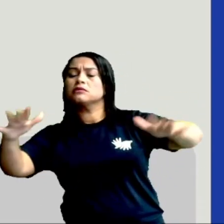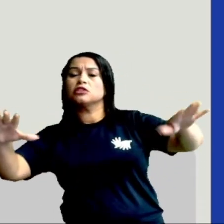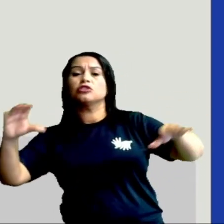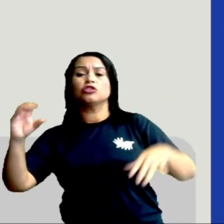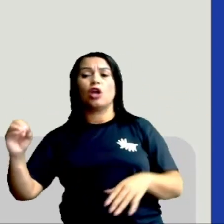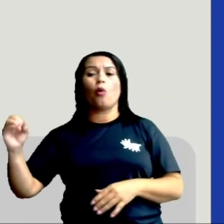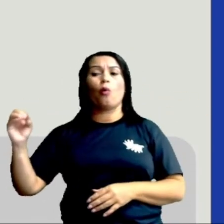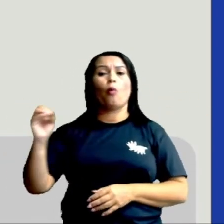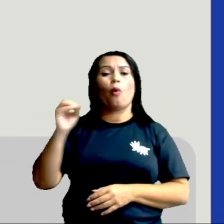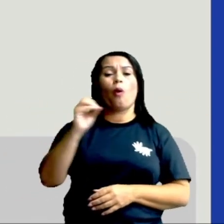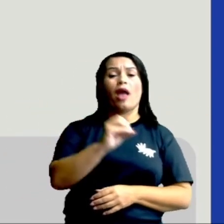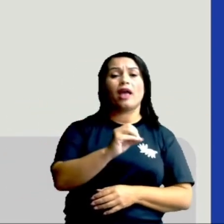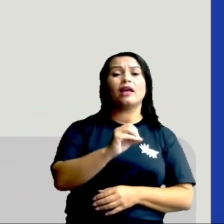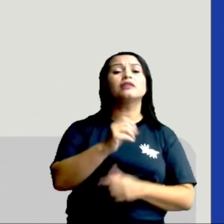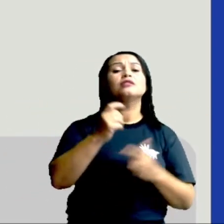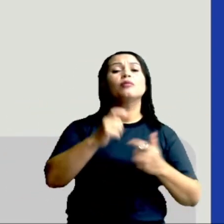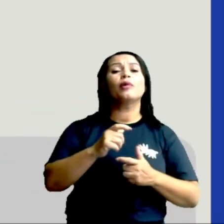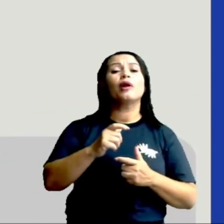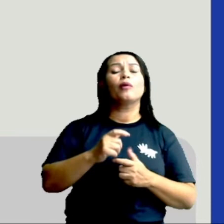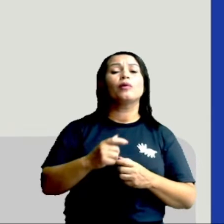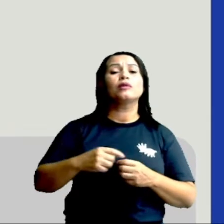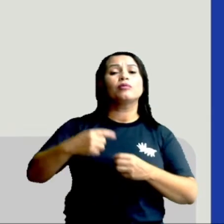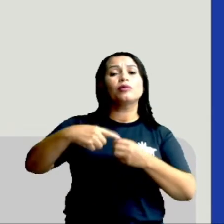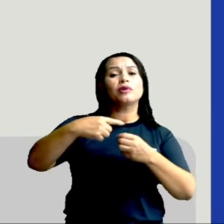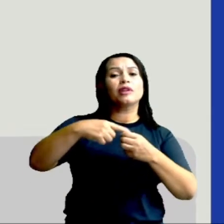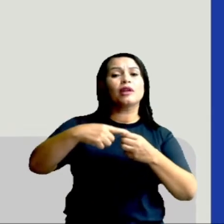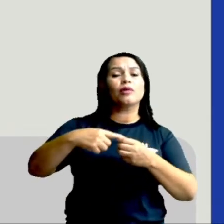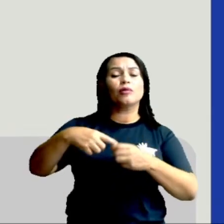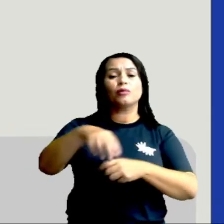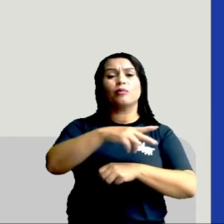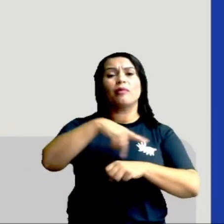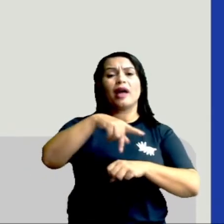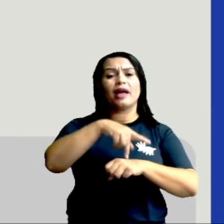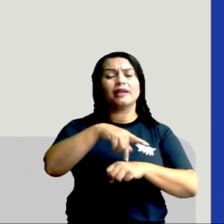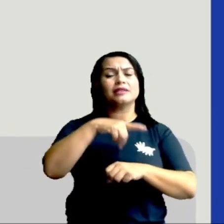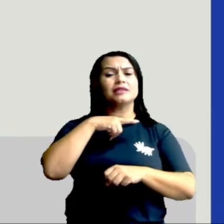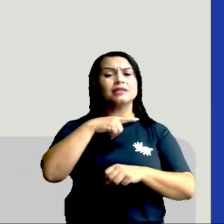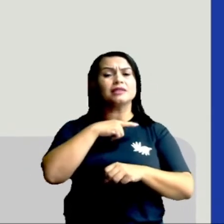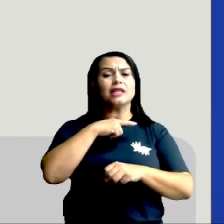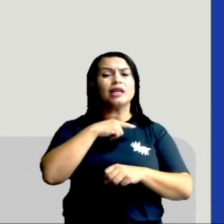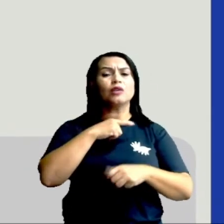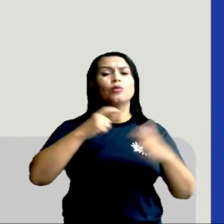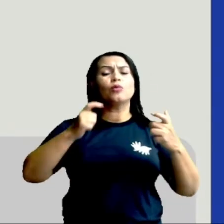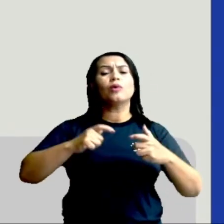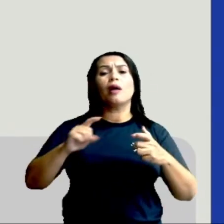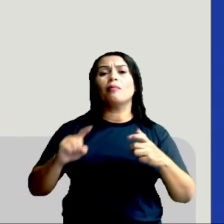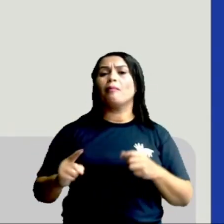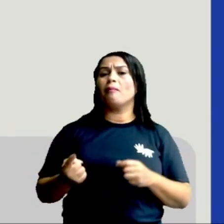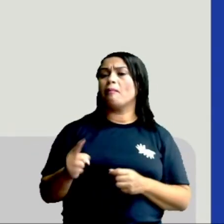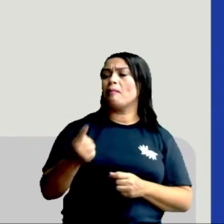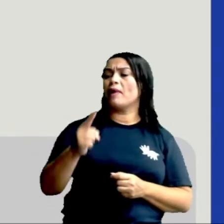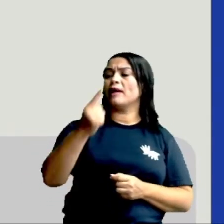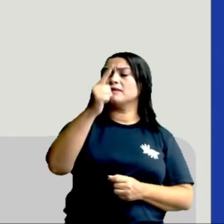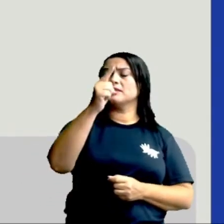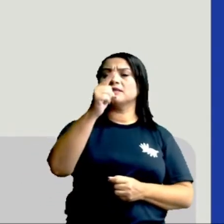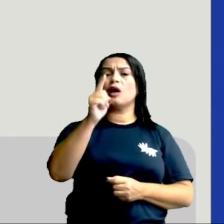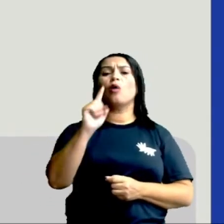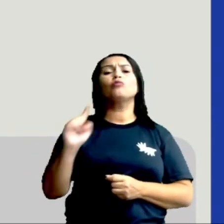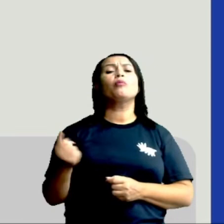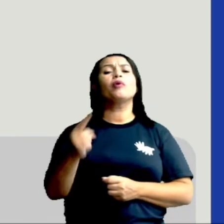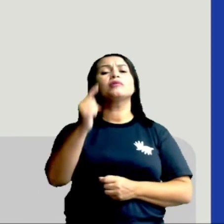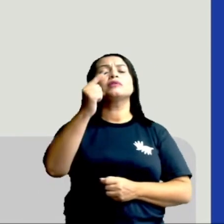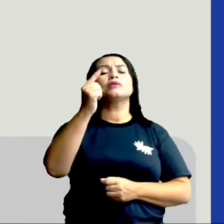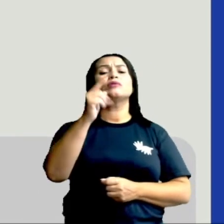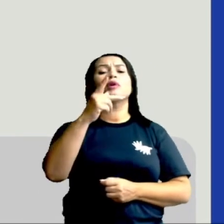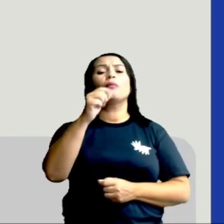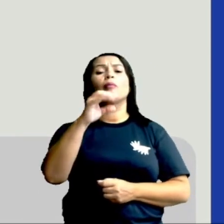correm para o interior do país. O pico mais alto do sul brasileiro está nessa serra, é o Pico do